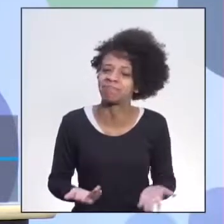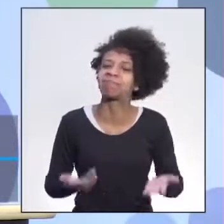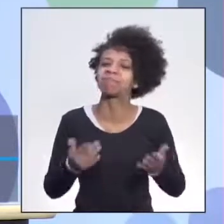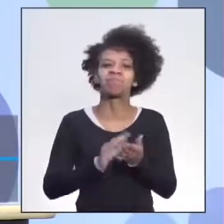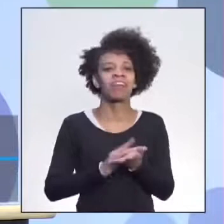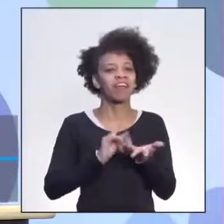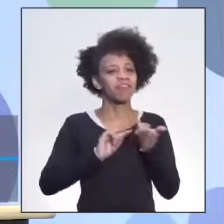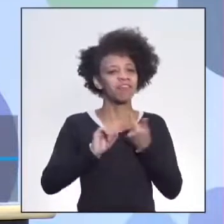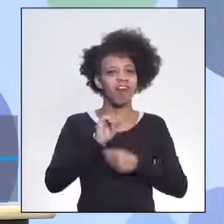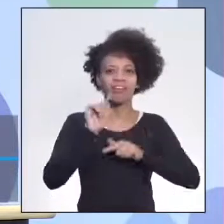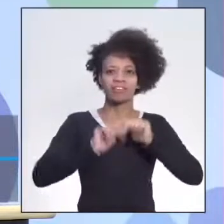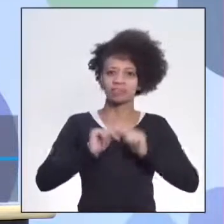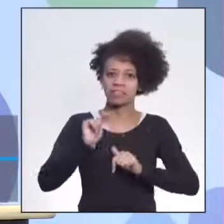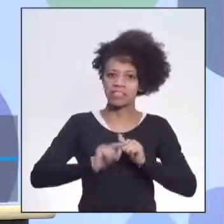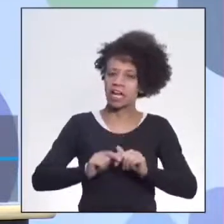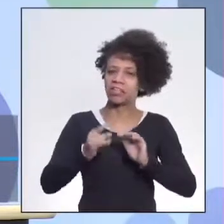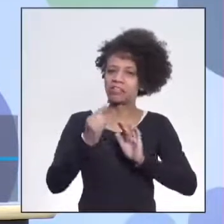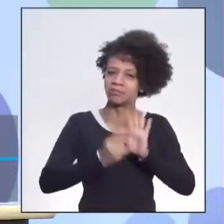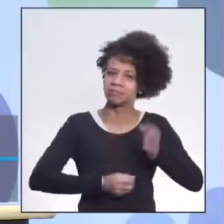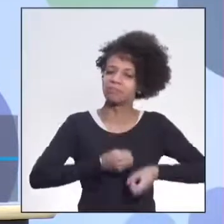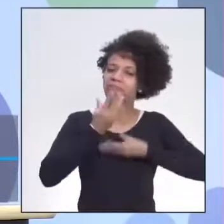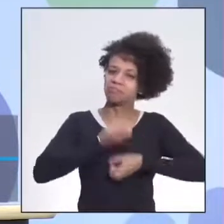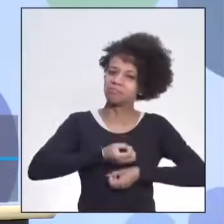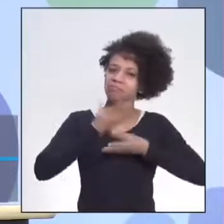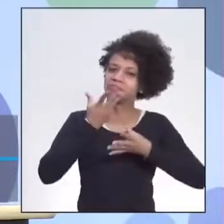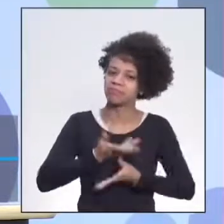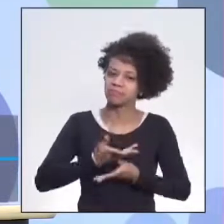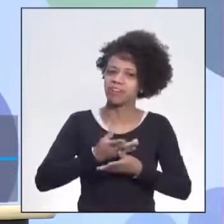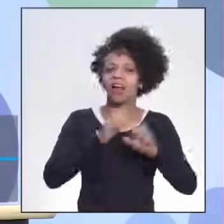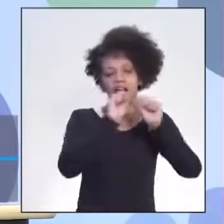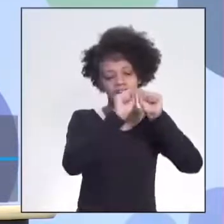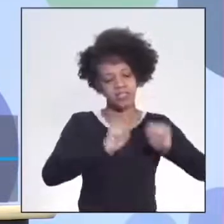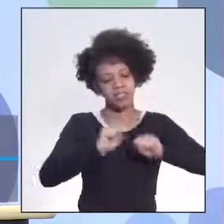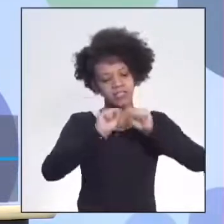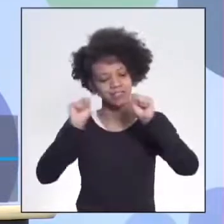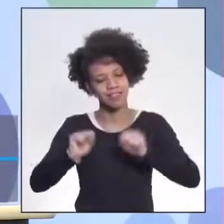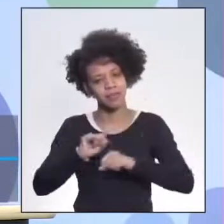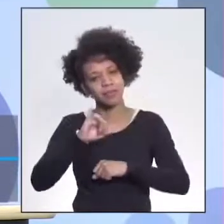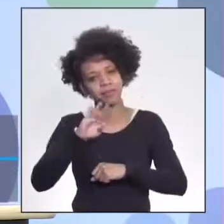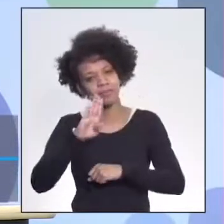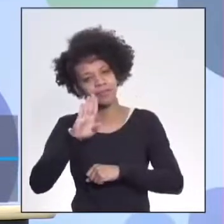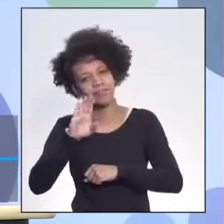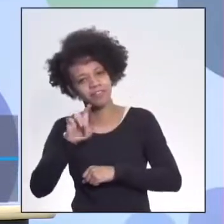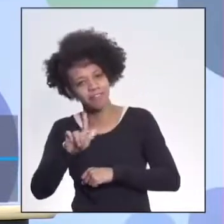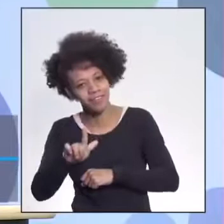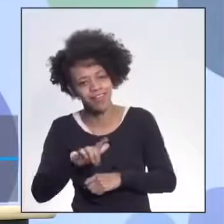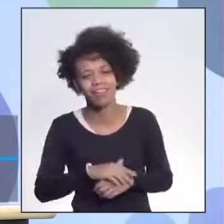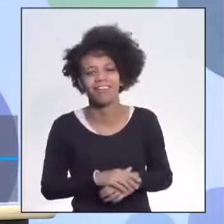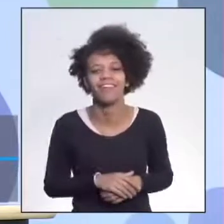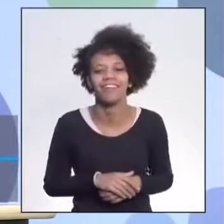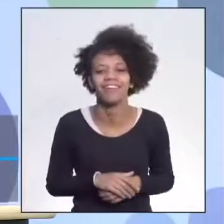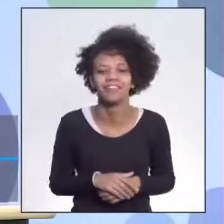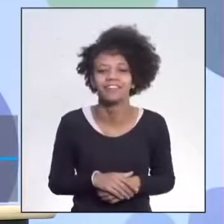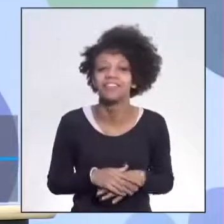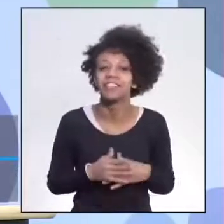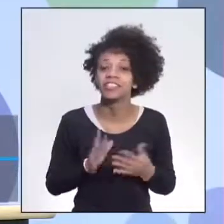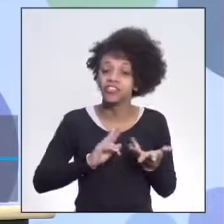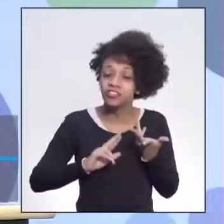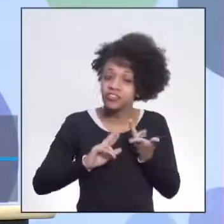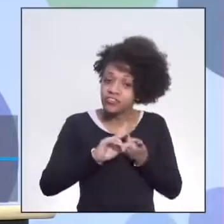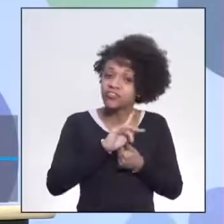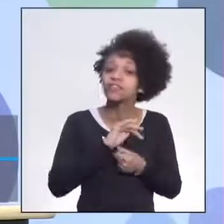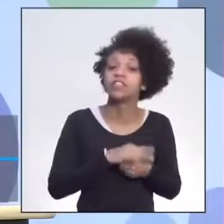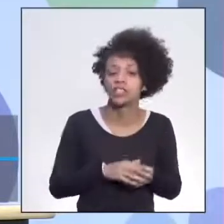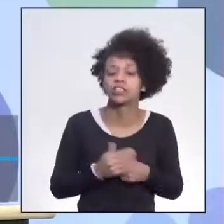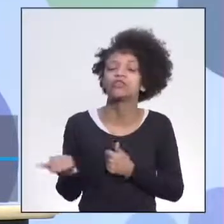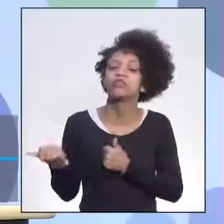IBGE, que são materiais oficiais, tem várias plataformas do IBGE que disponibilizam, né, diferentes materiais de apoio aqui